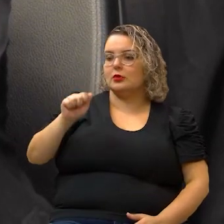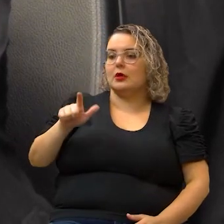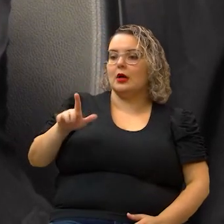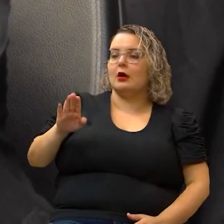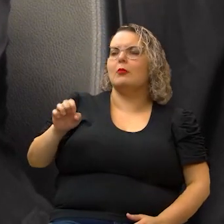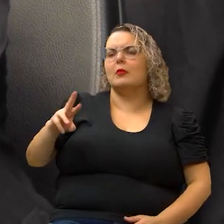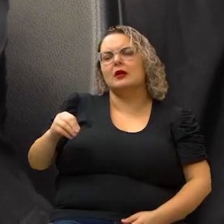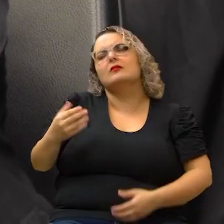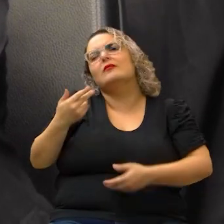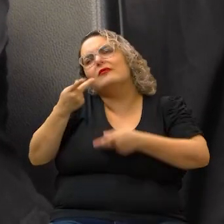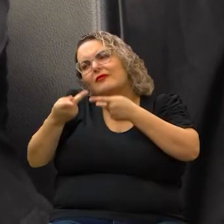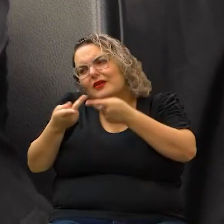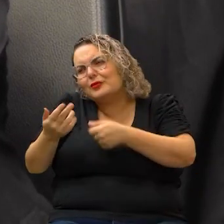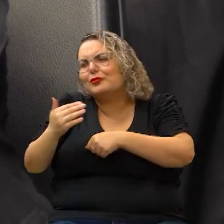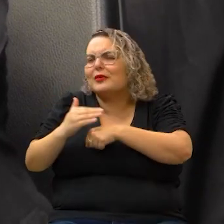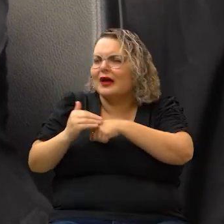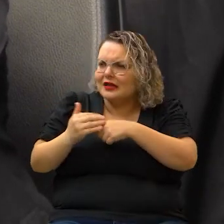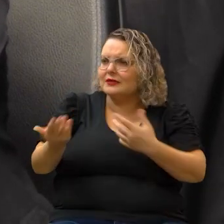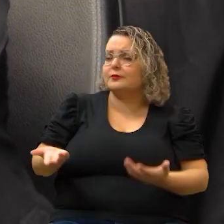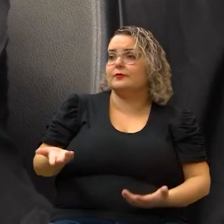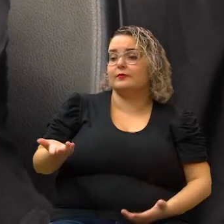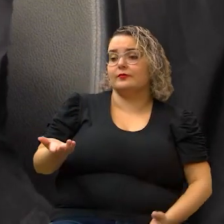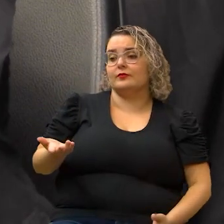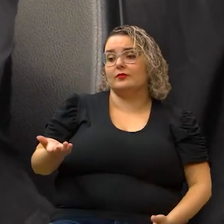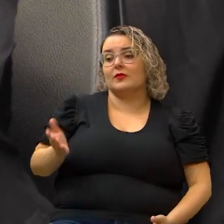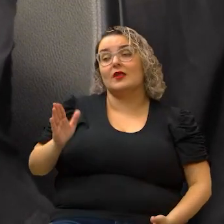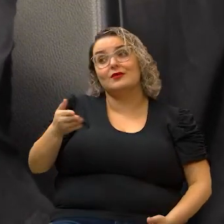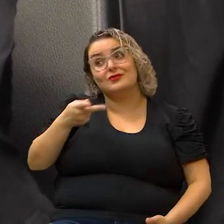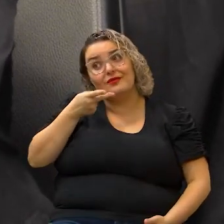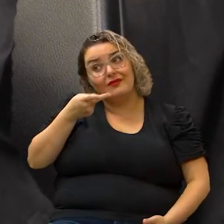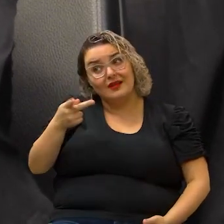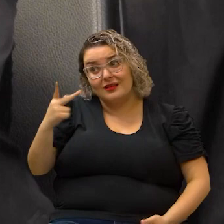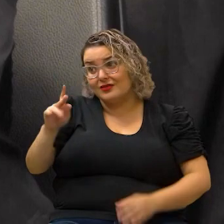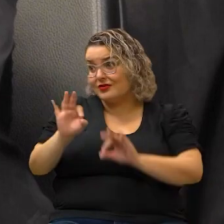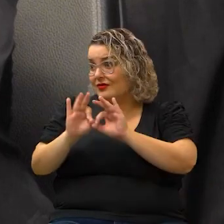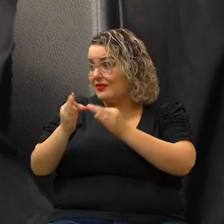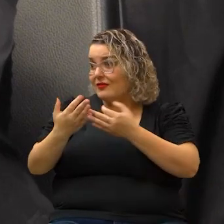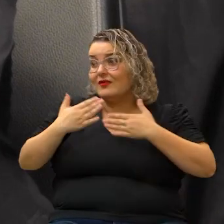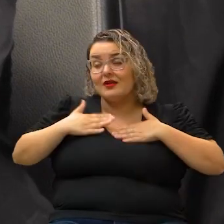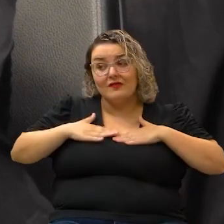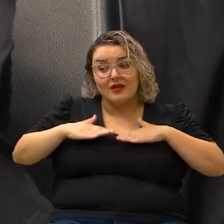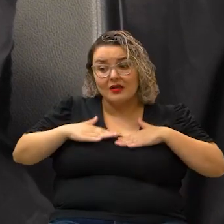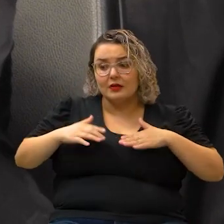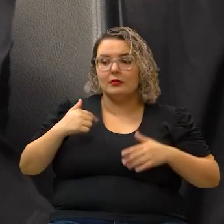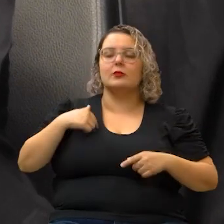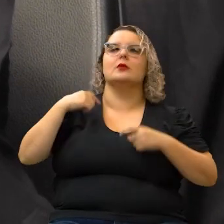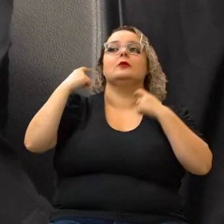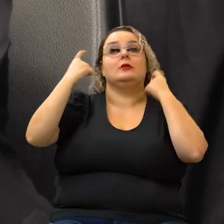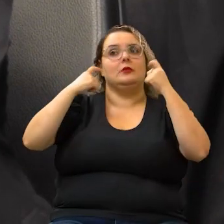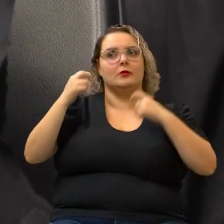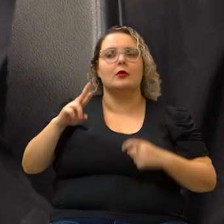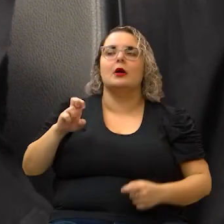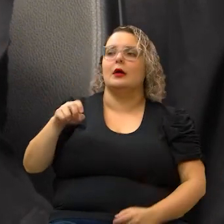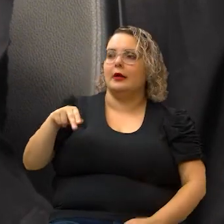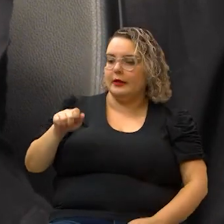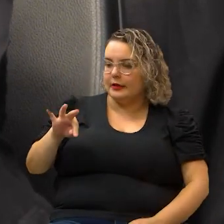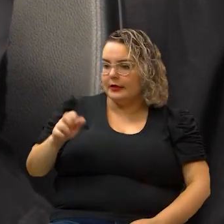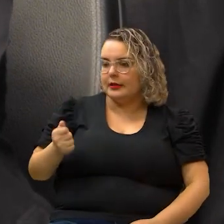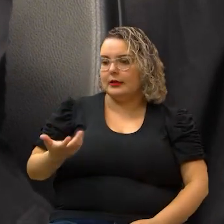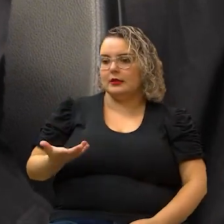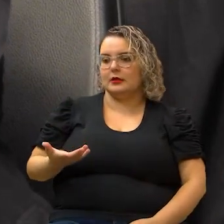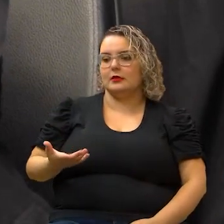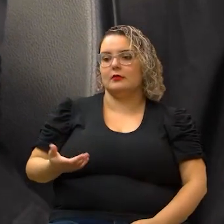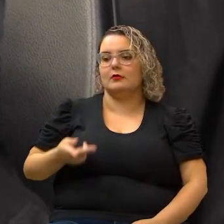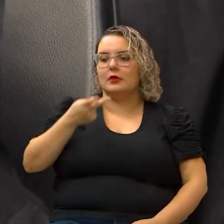ainda foi até carinhosa. Falou, seu Alberto, eu já falei com a sua família. Pode ficar tranquilo, porque eu estava preocupado com a Renata.